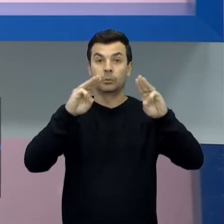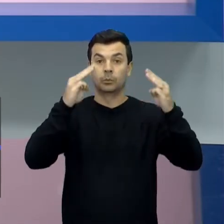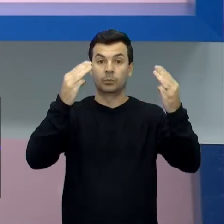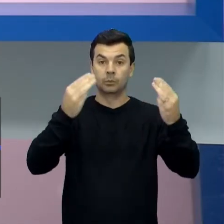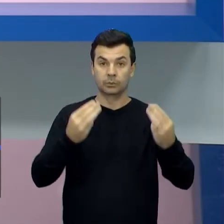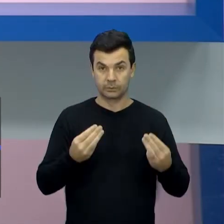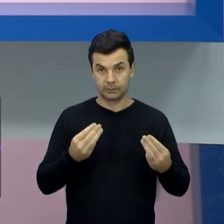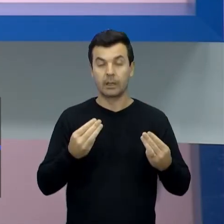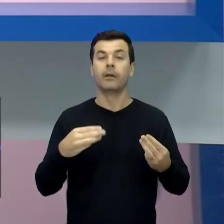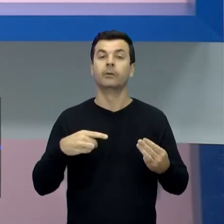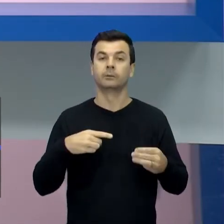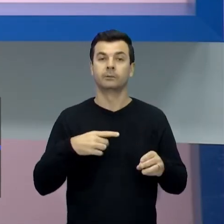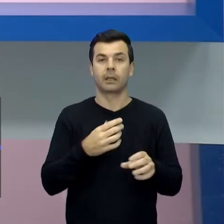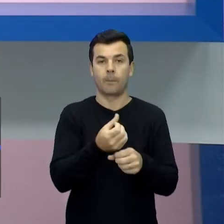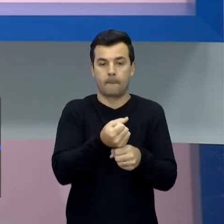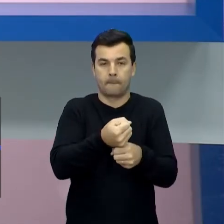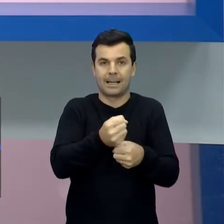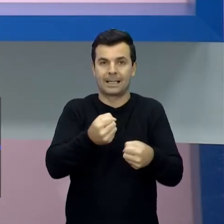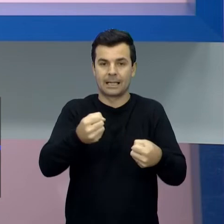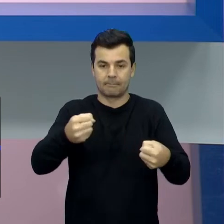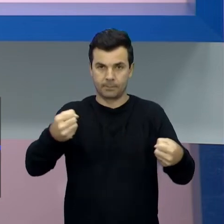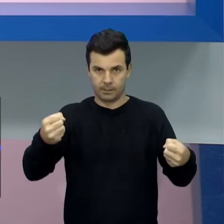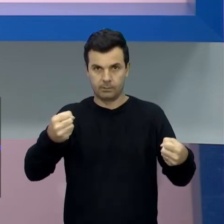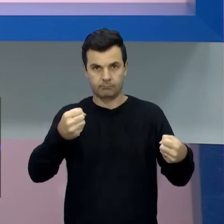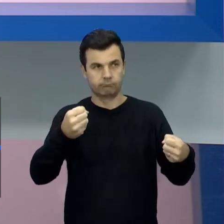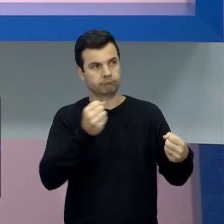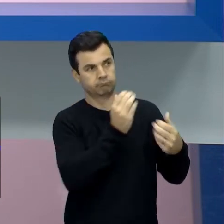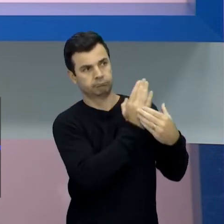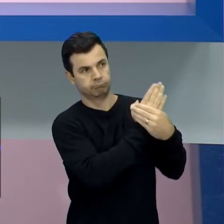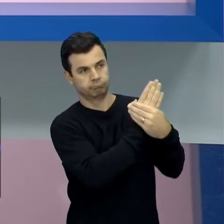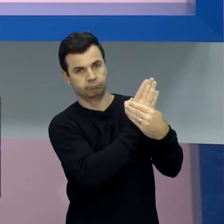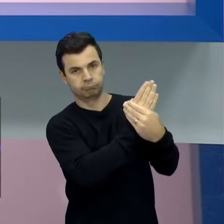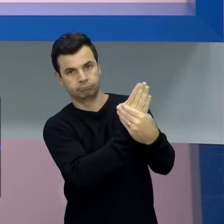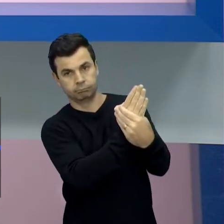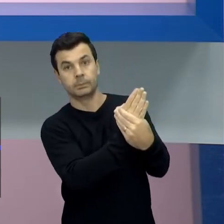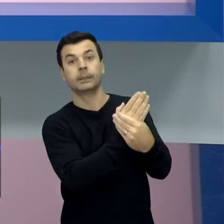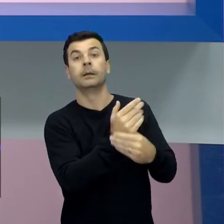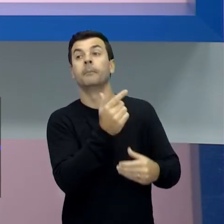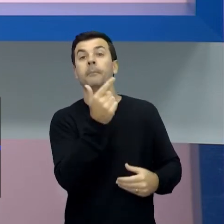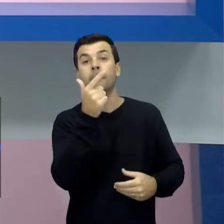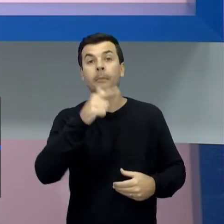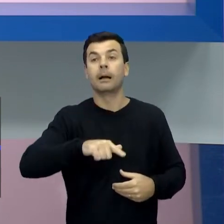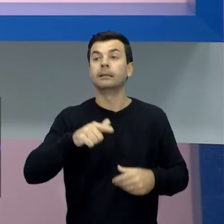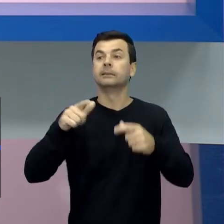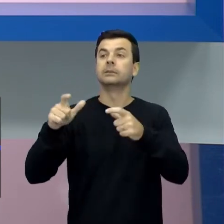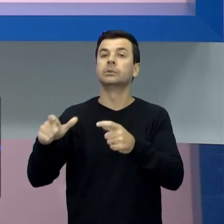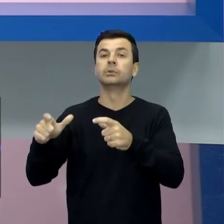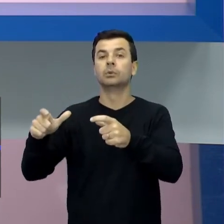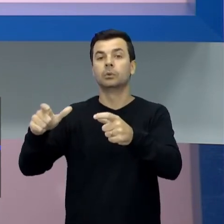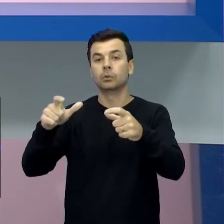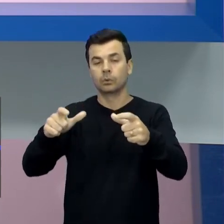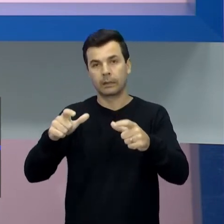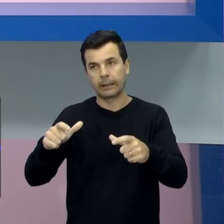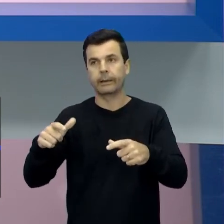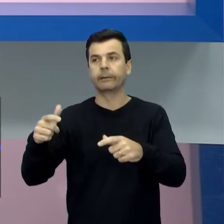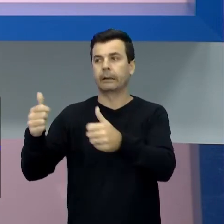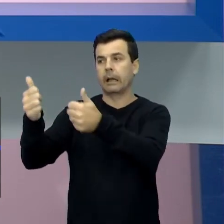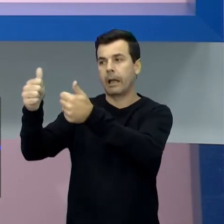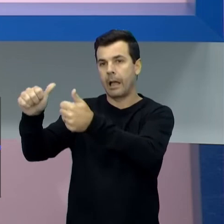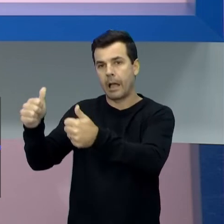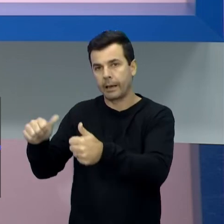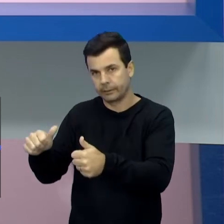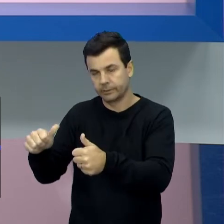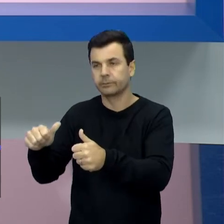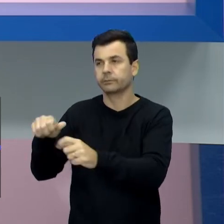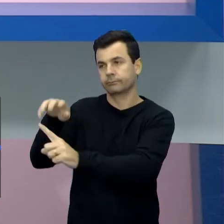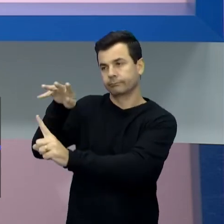os pergaminhos, né, que eram guardados, mas tinha outras áreas para o culto às divindades, né? Nós temos áreas